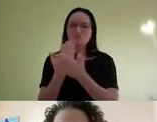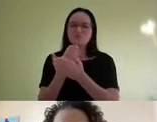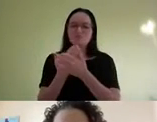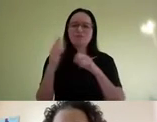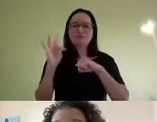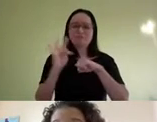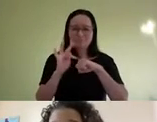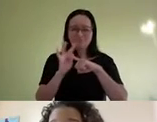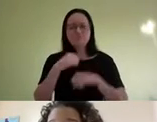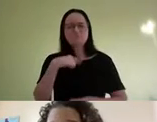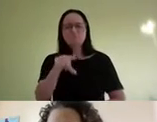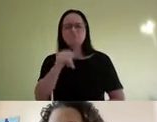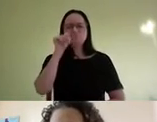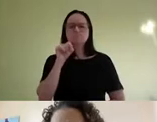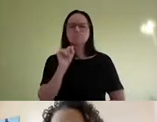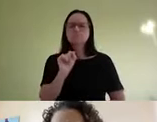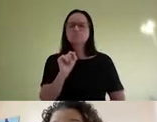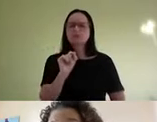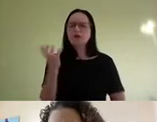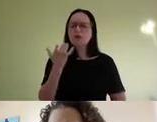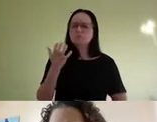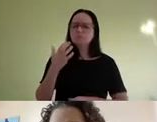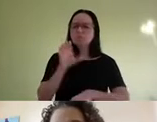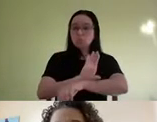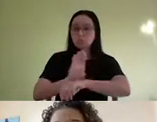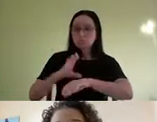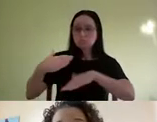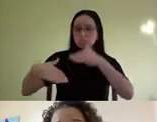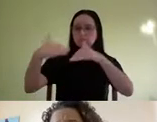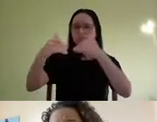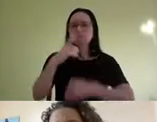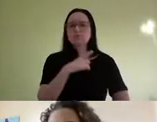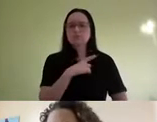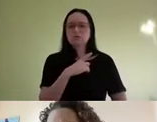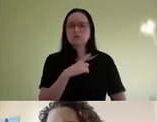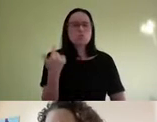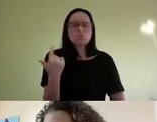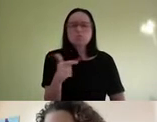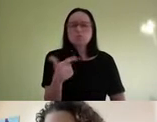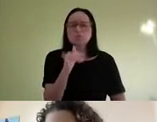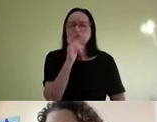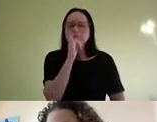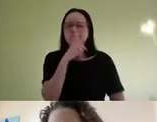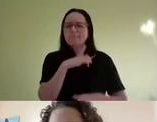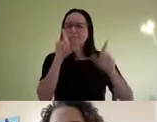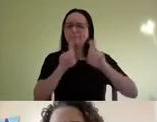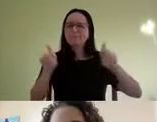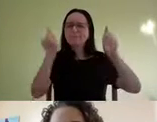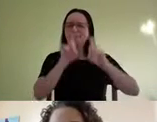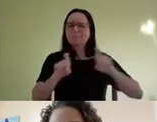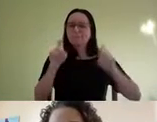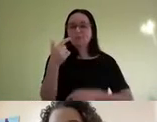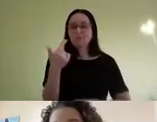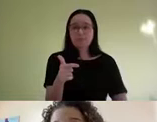fazer, pelo curso de processamento de dados, na época, não existiam ainda nem computadores pessoais, né? Então,